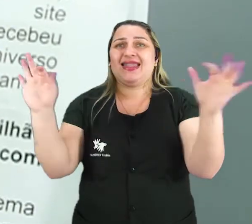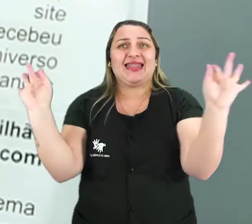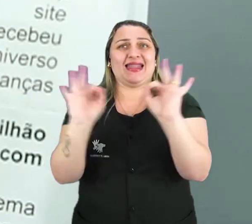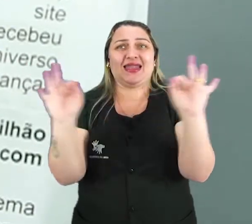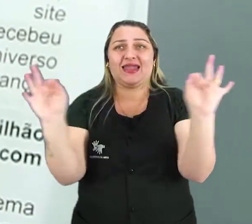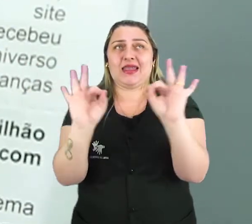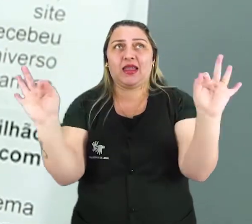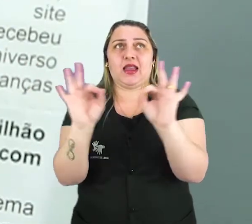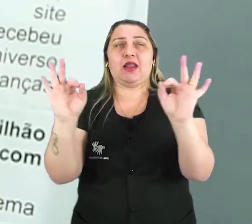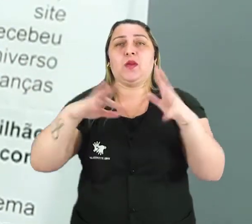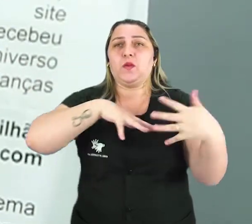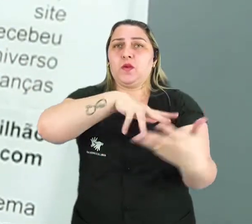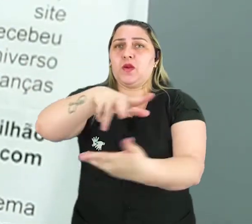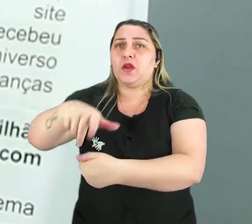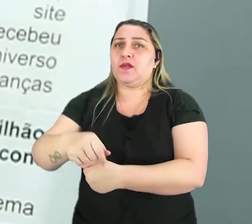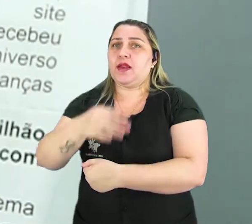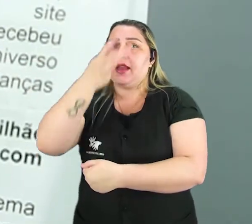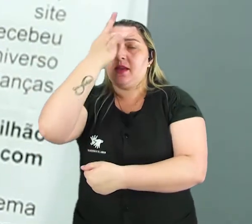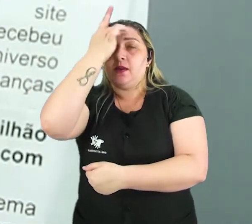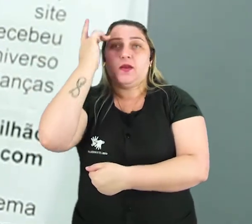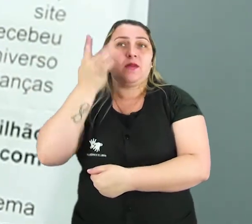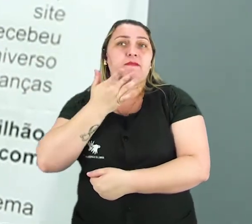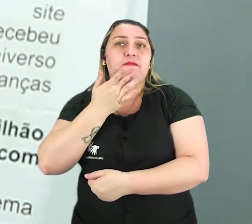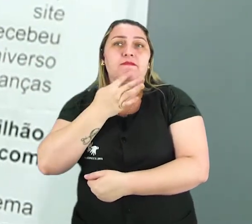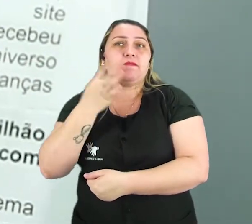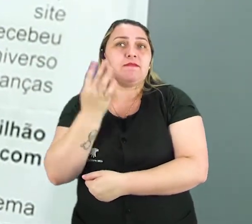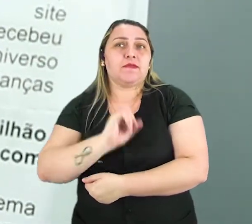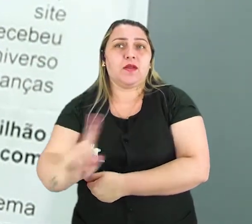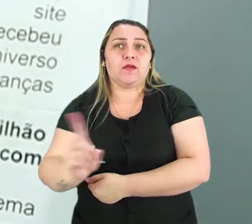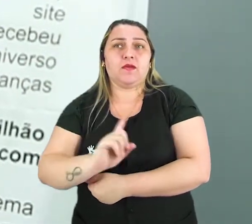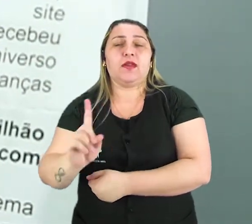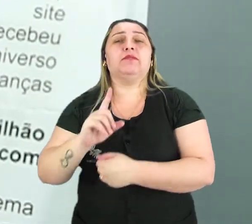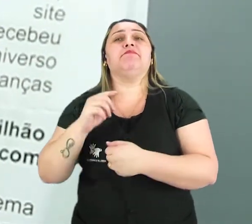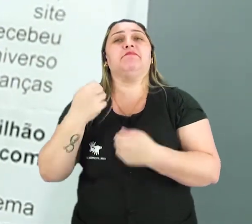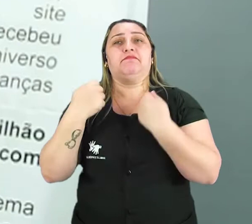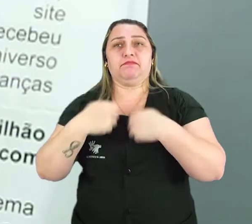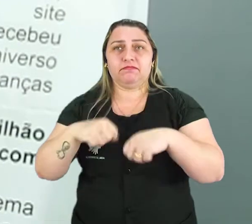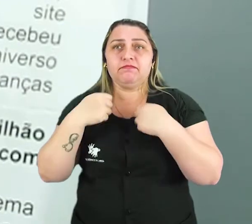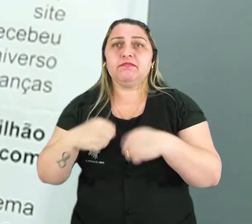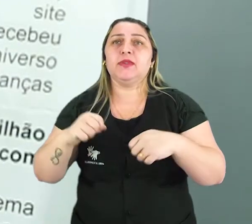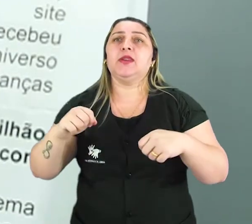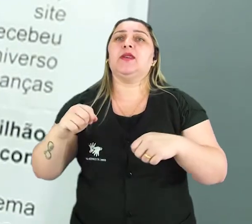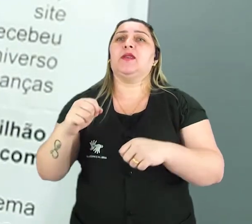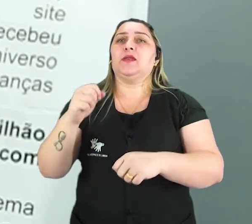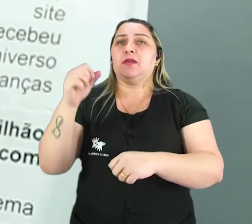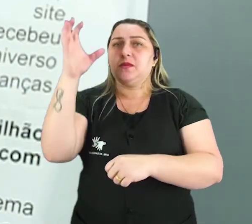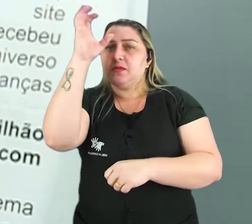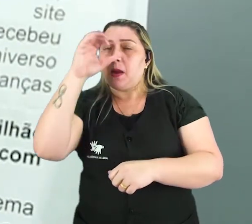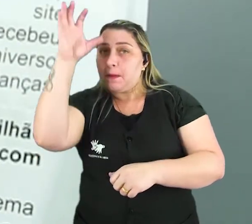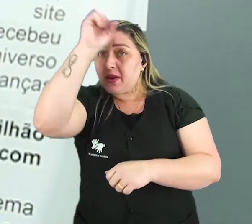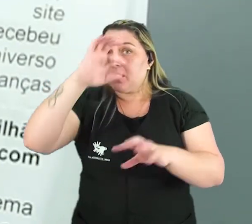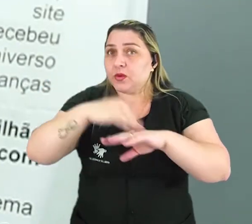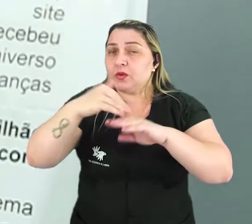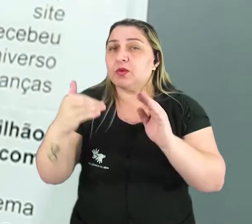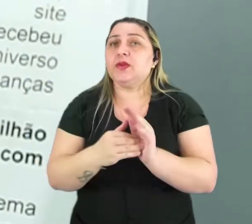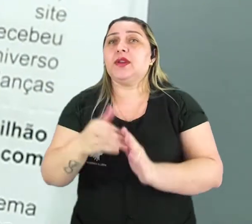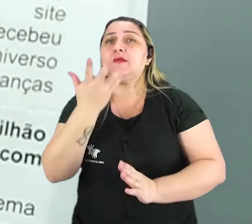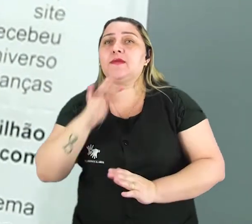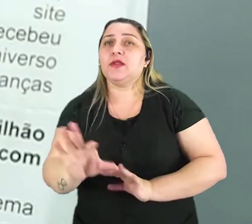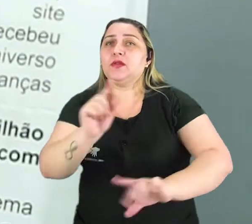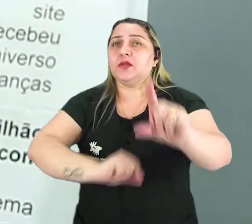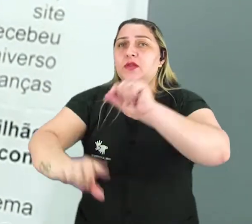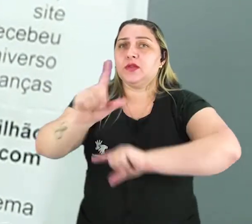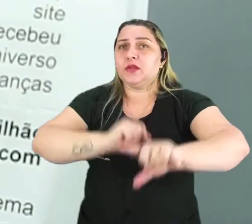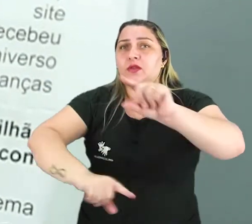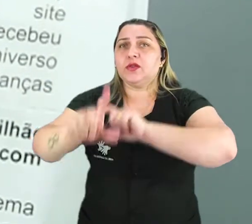esse ainda é um universo desconhecido para nós, que teremos de domar tudo isso. As crianças selecionadas serão dirigidas